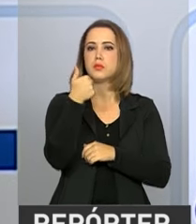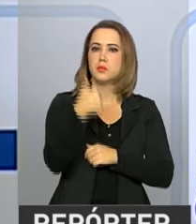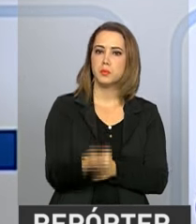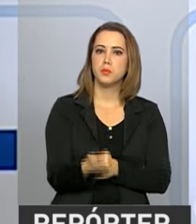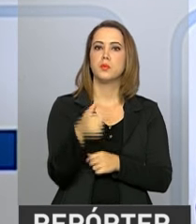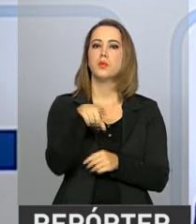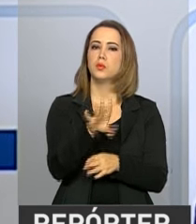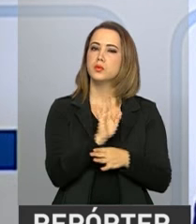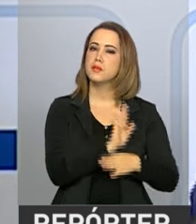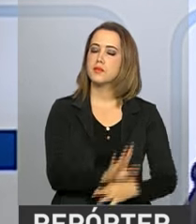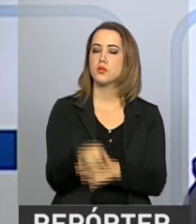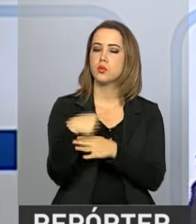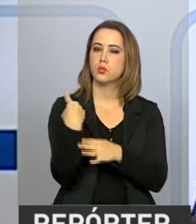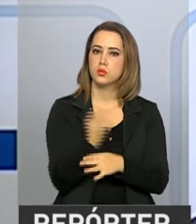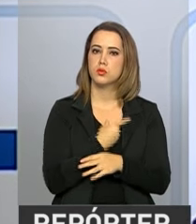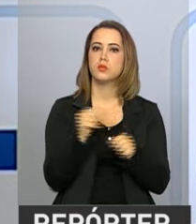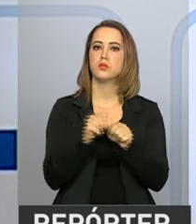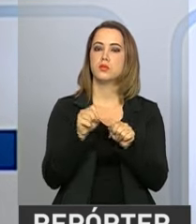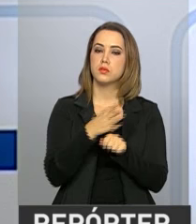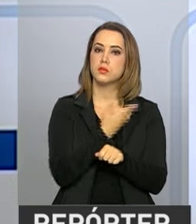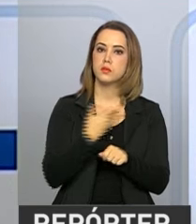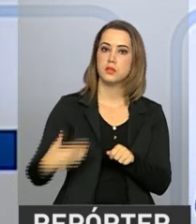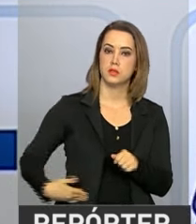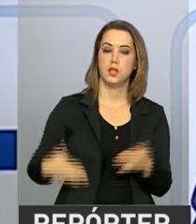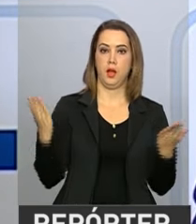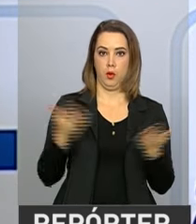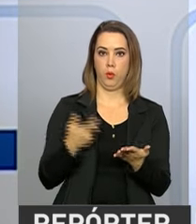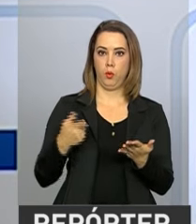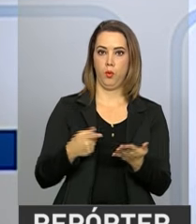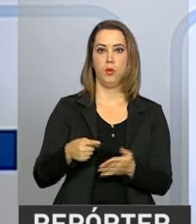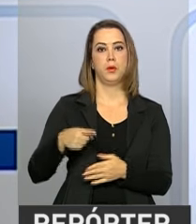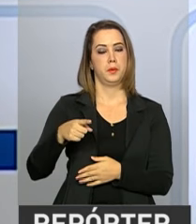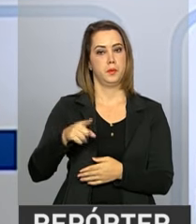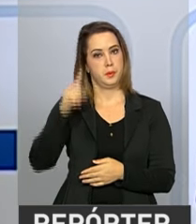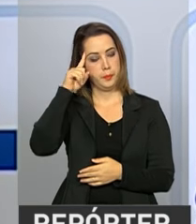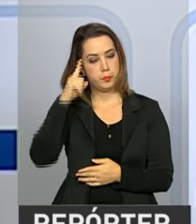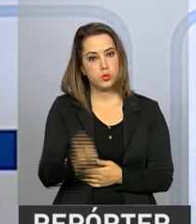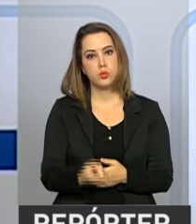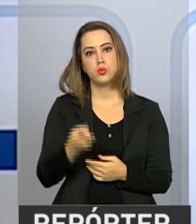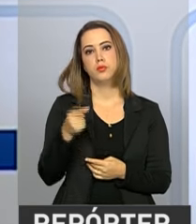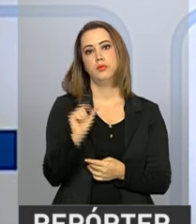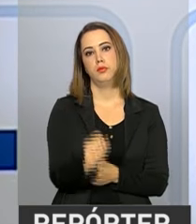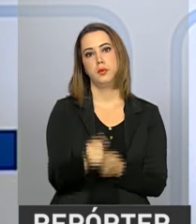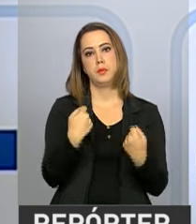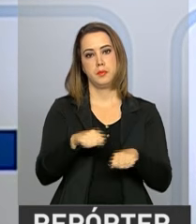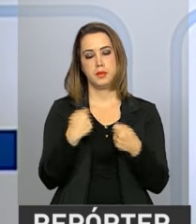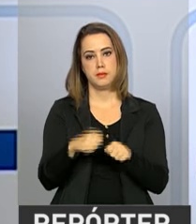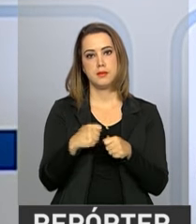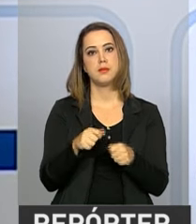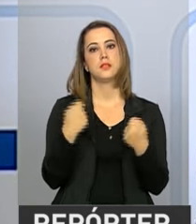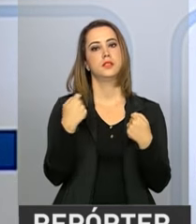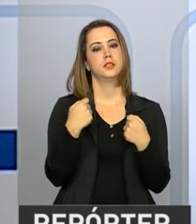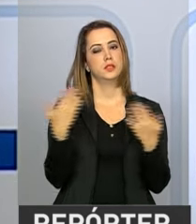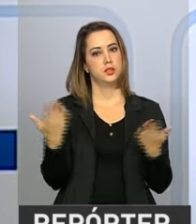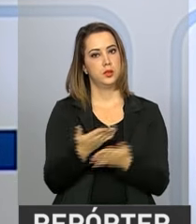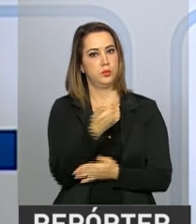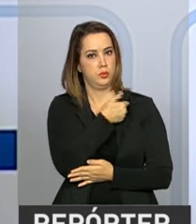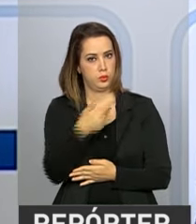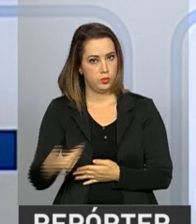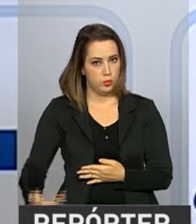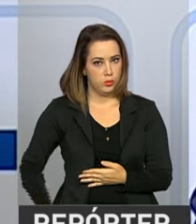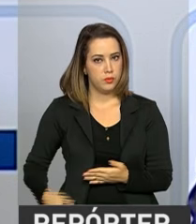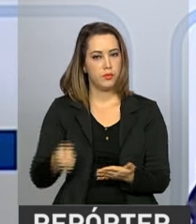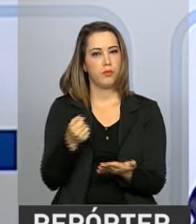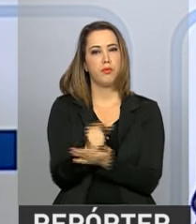fazendo, né, aqui de forma impositiva para licitações públicas. terão que eh eh esse protocolo